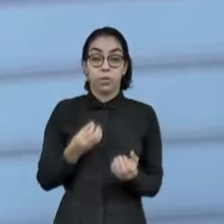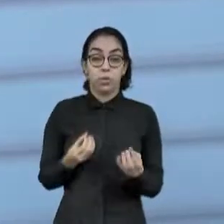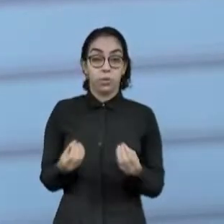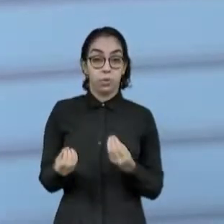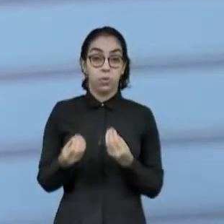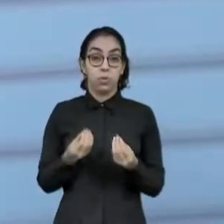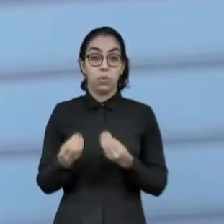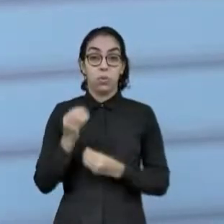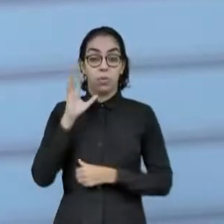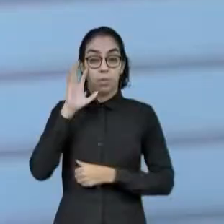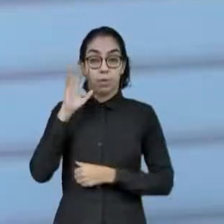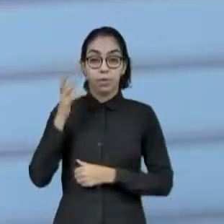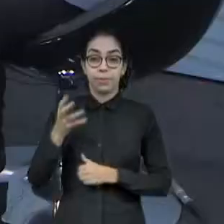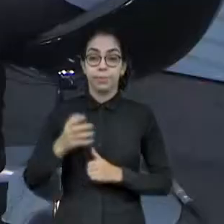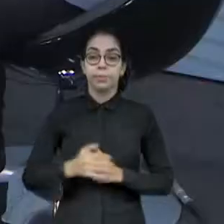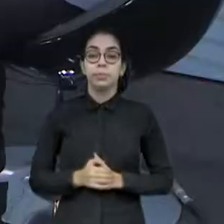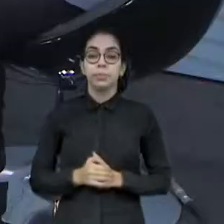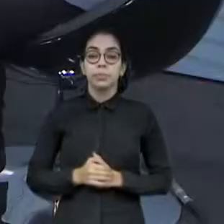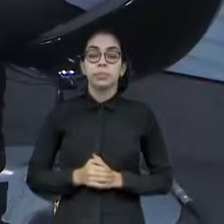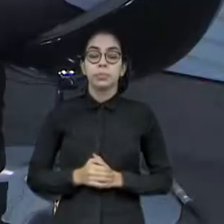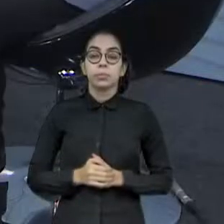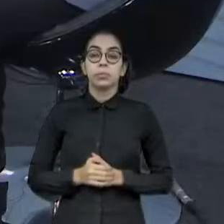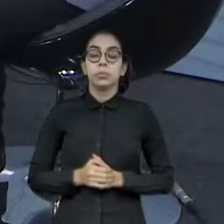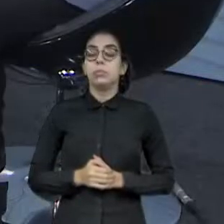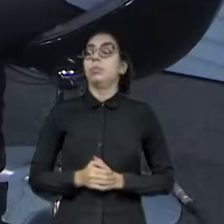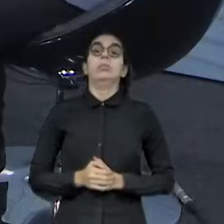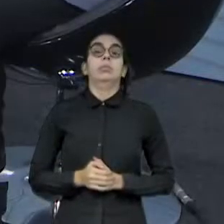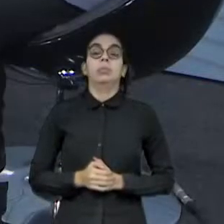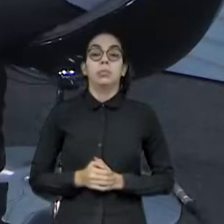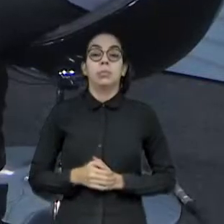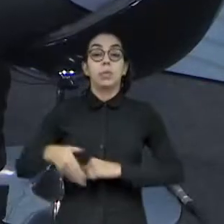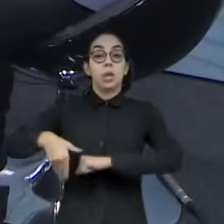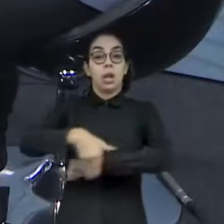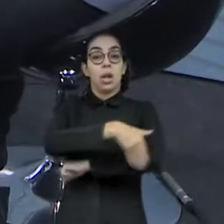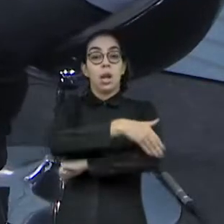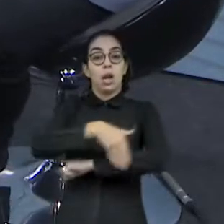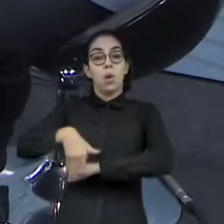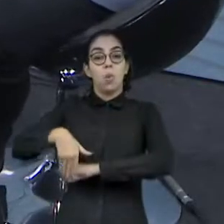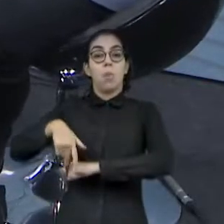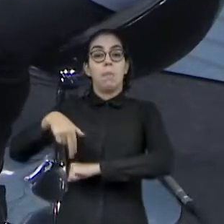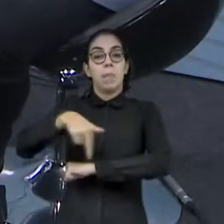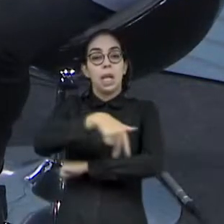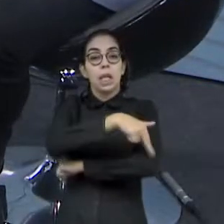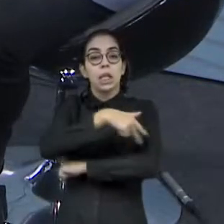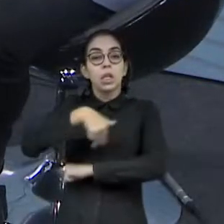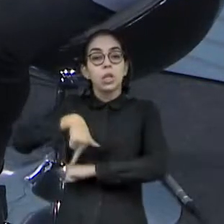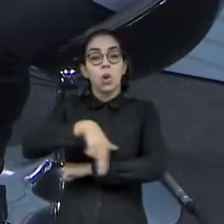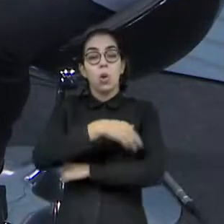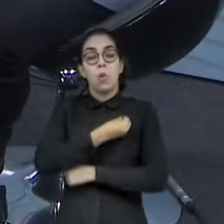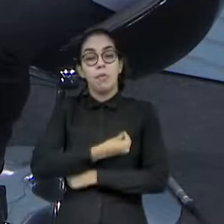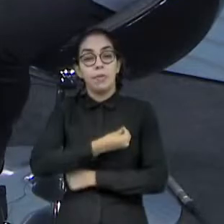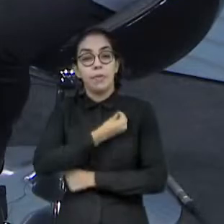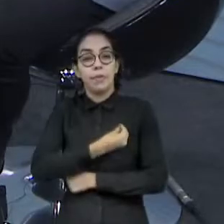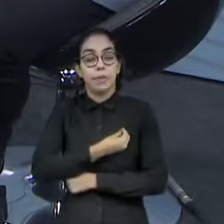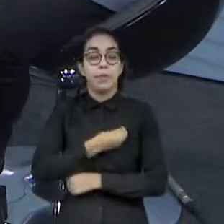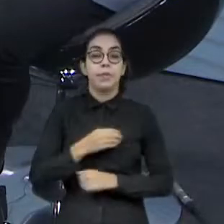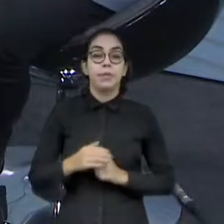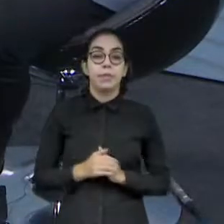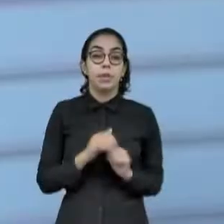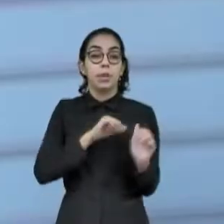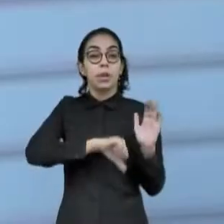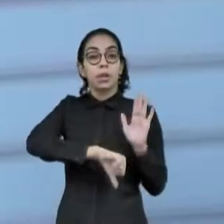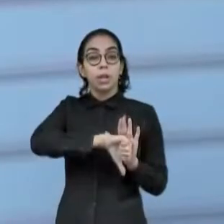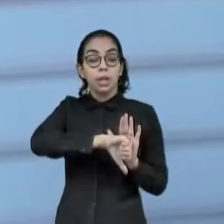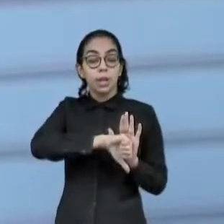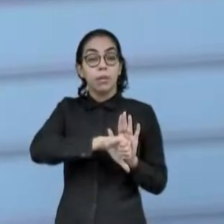né, pessoas em situação de rua. Situação de rua, exatamente, uma grande parte por conta disso. Os crimes de caráter